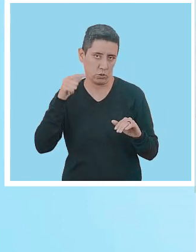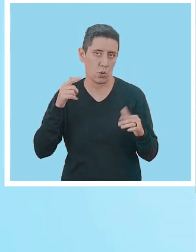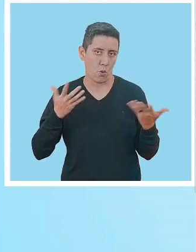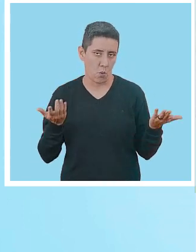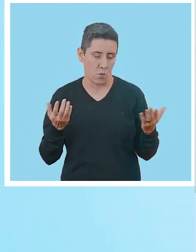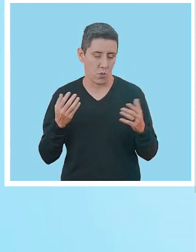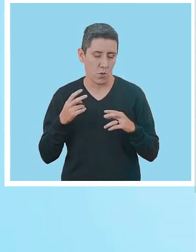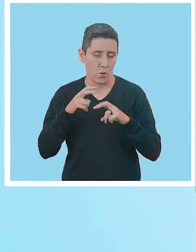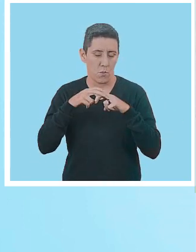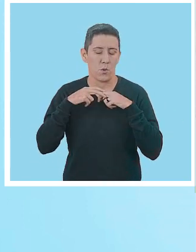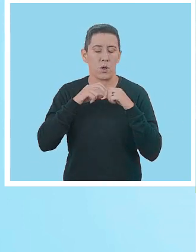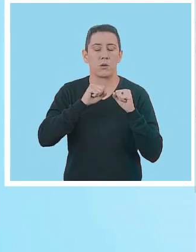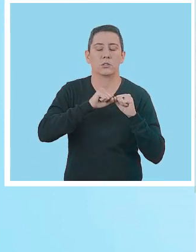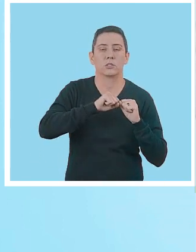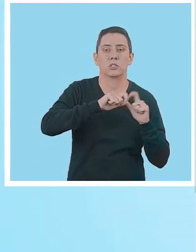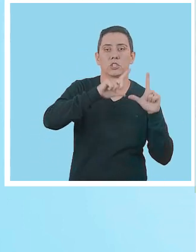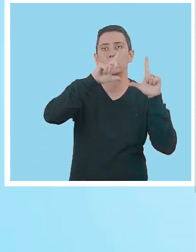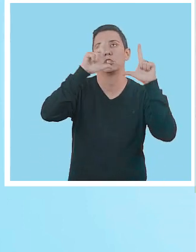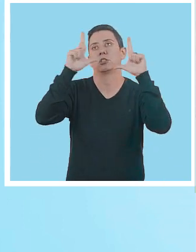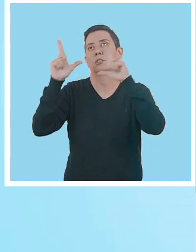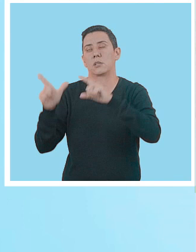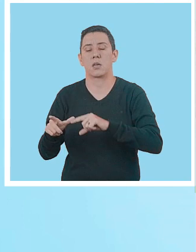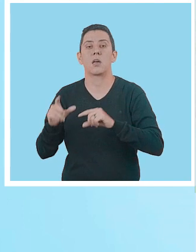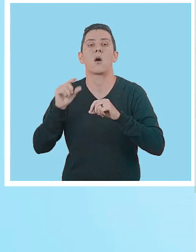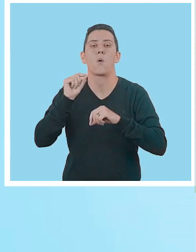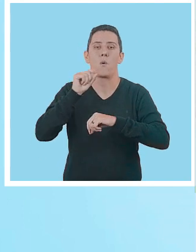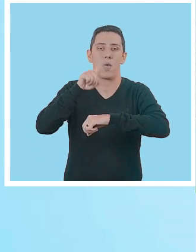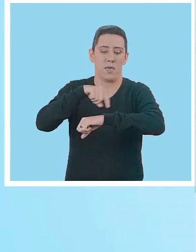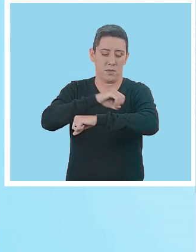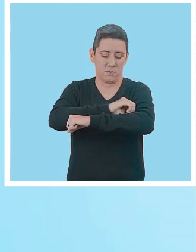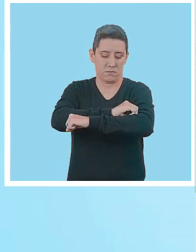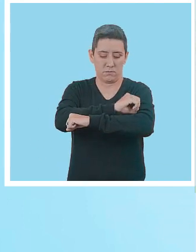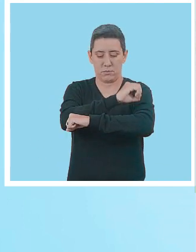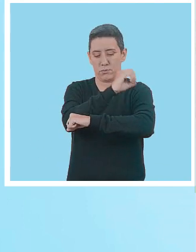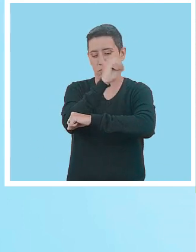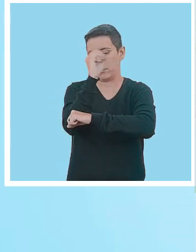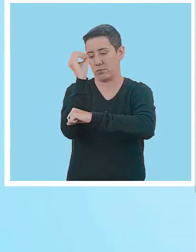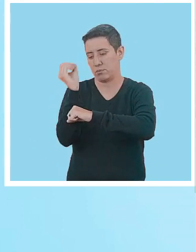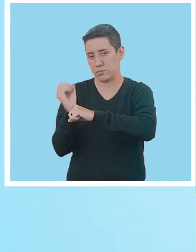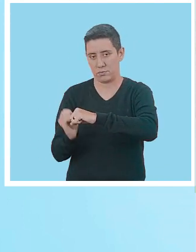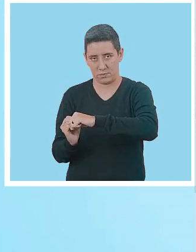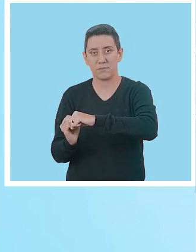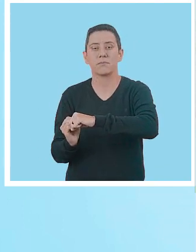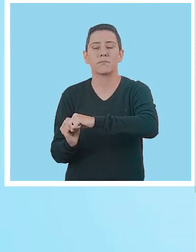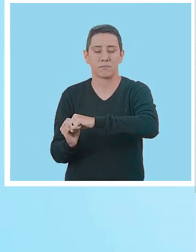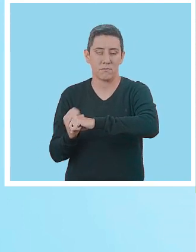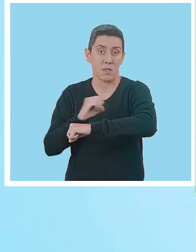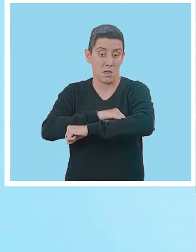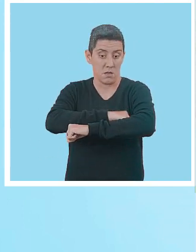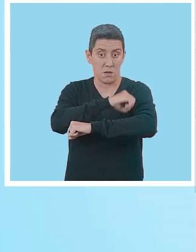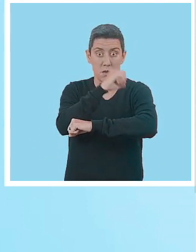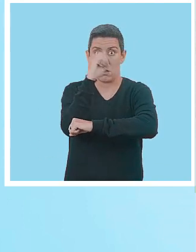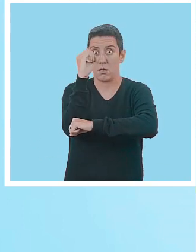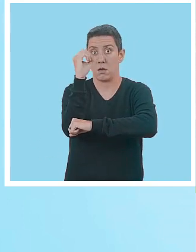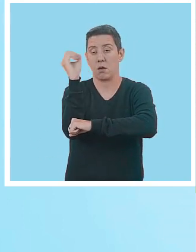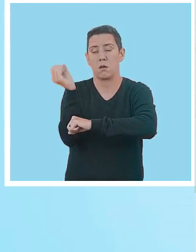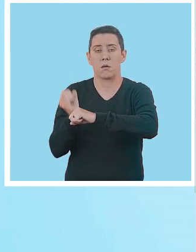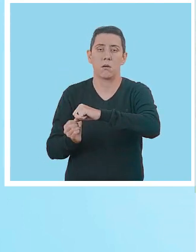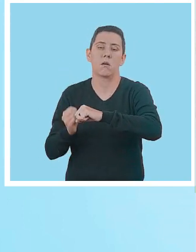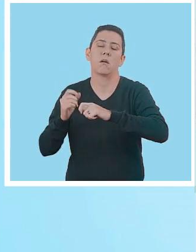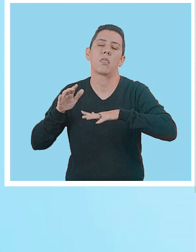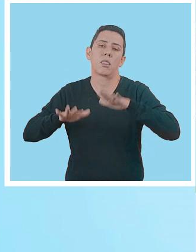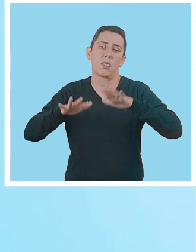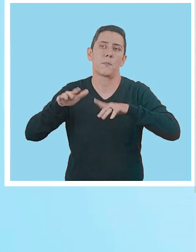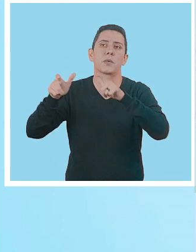esse esse é o perfil típico de geração de energia solar Lógico que só varia de acordo com um dia com